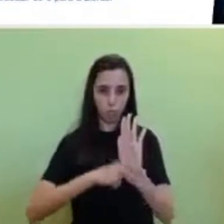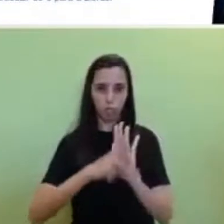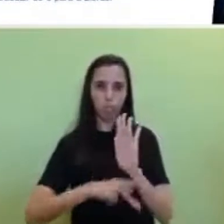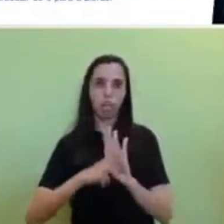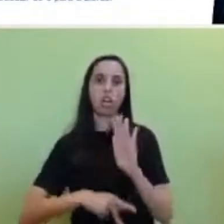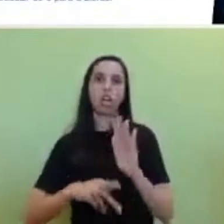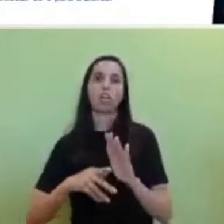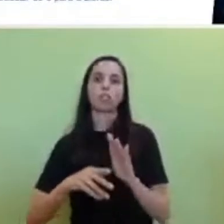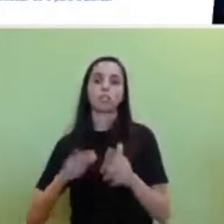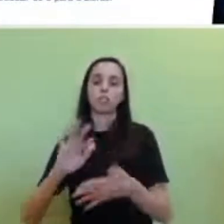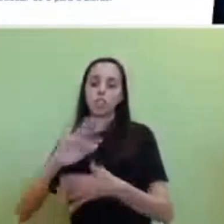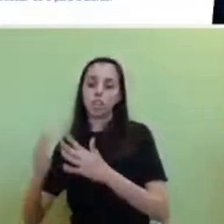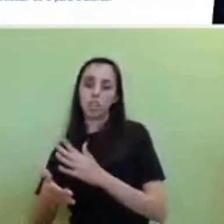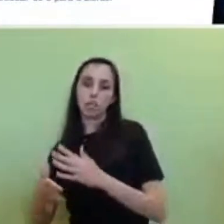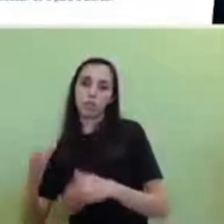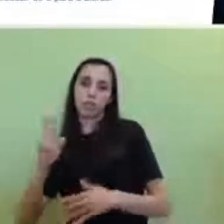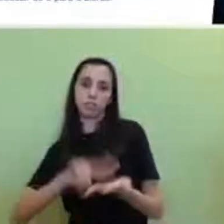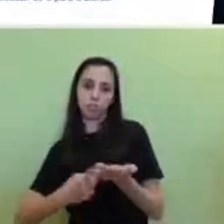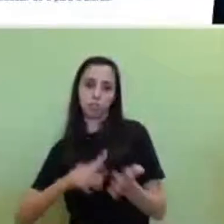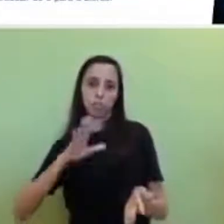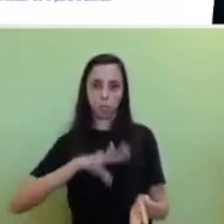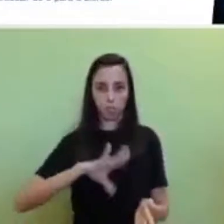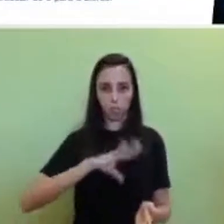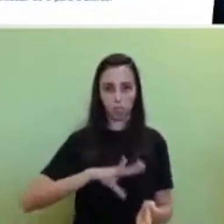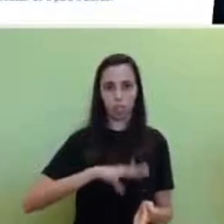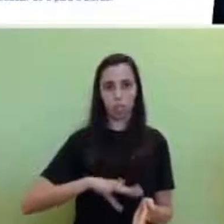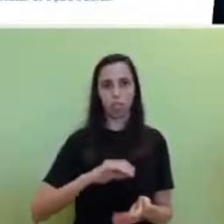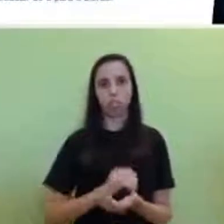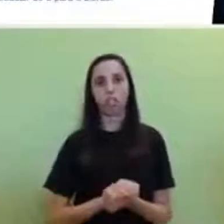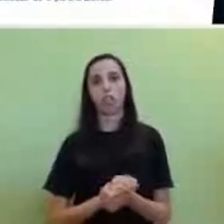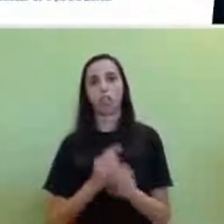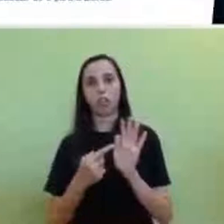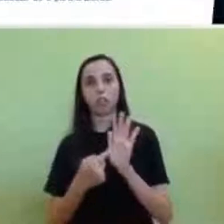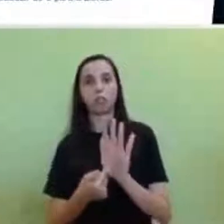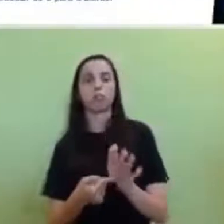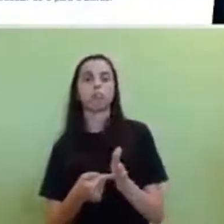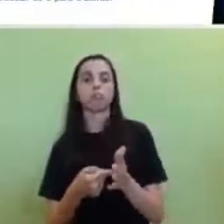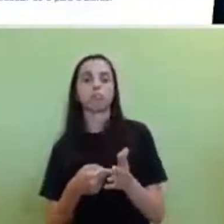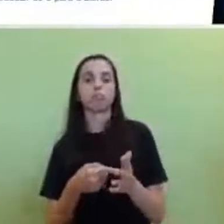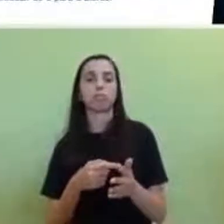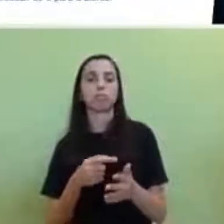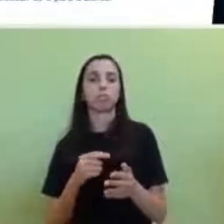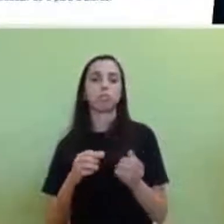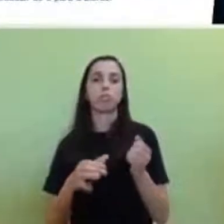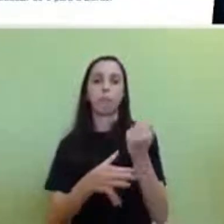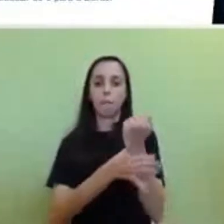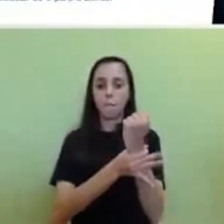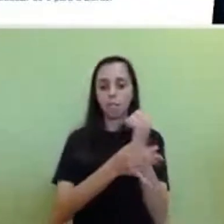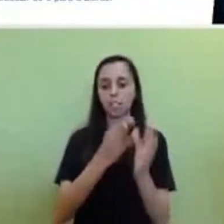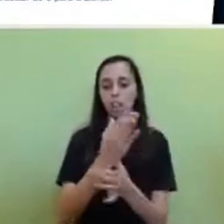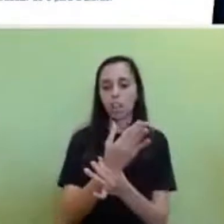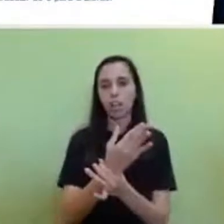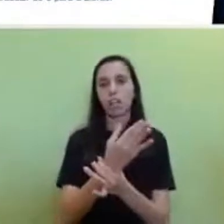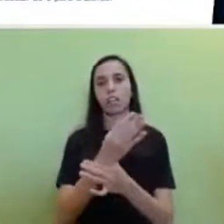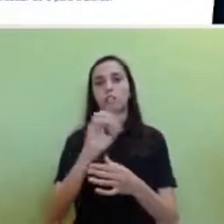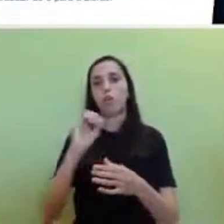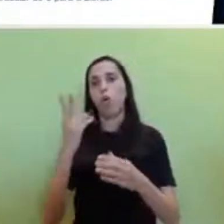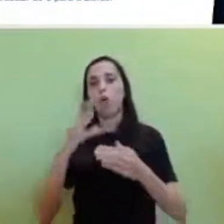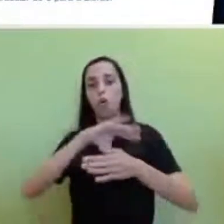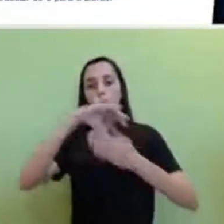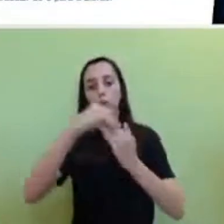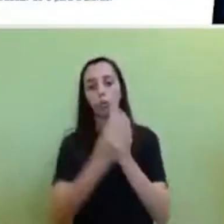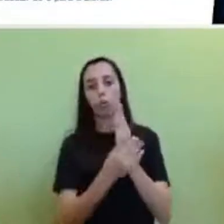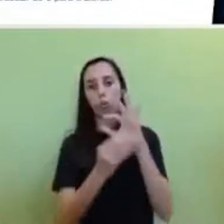da Libras para o português. A Vitória mostrou um, por exemplo, da luva, né? Tem um que é um bracelete. Mas